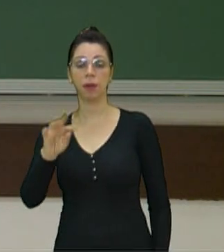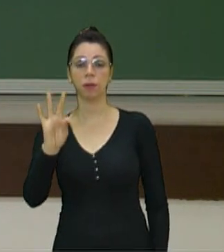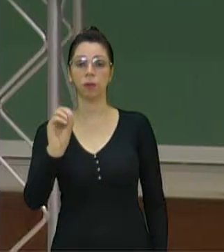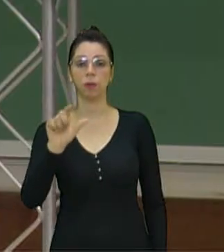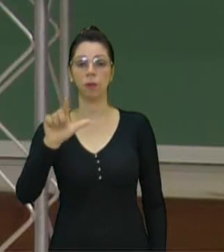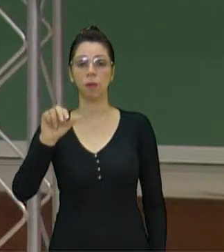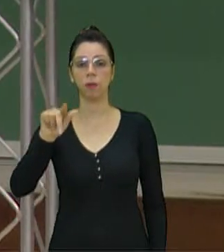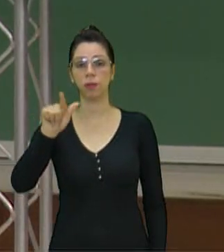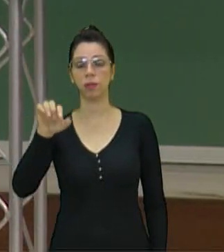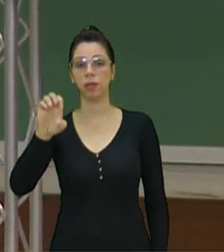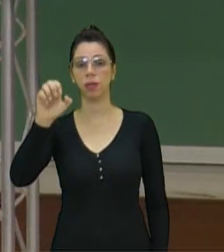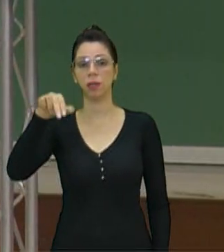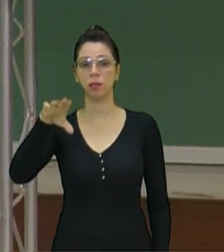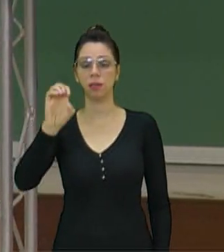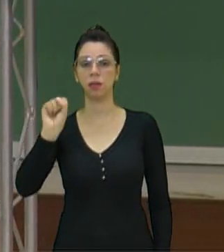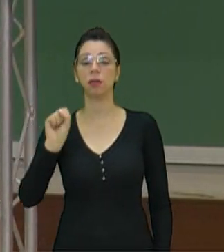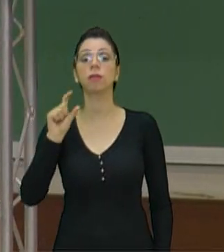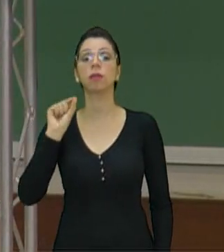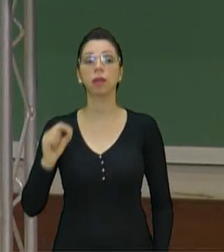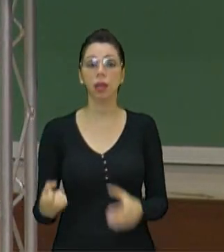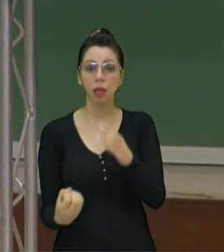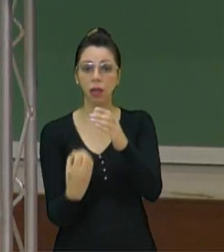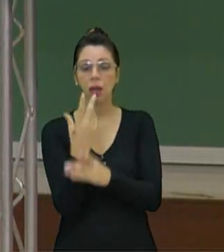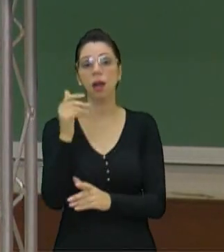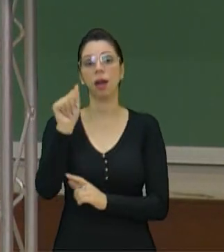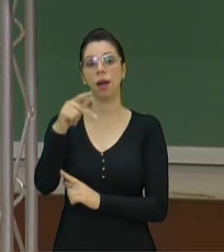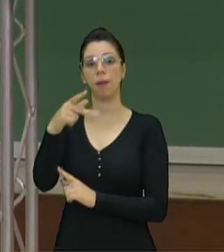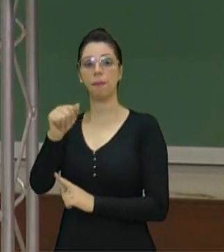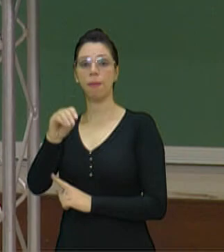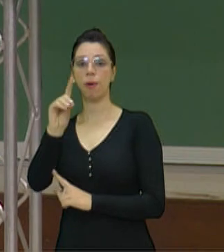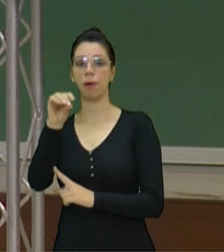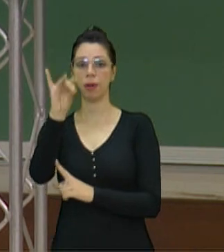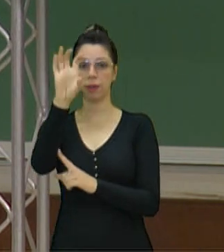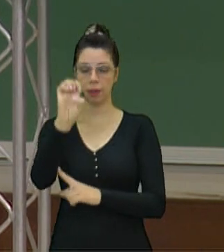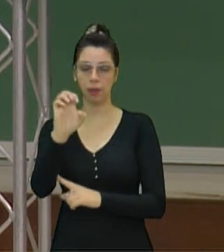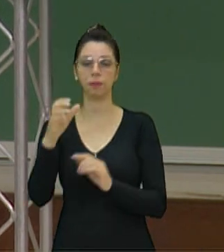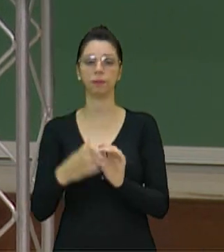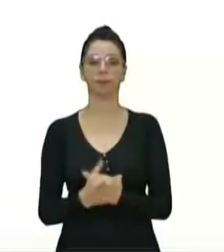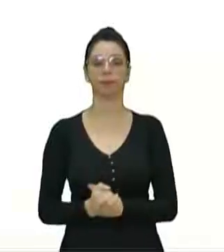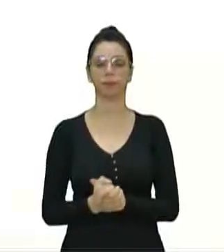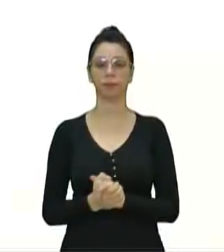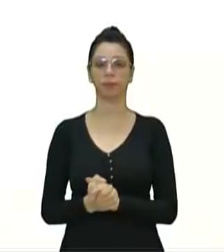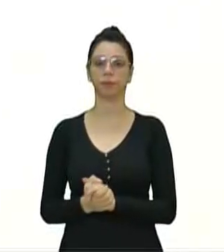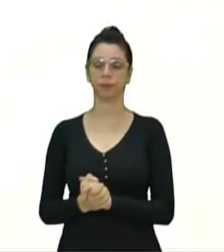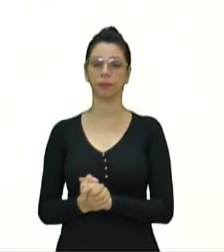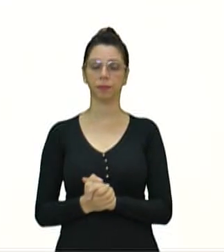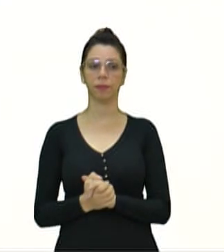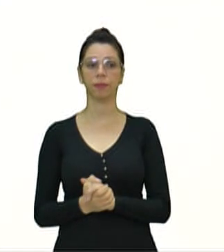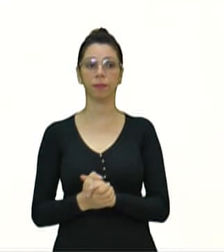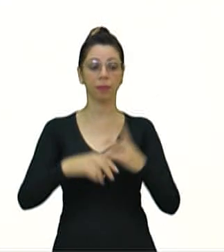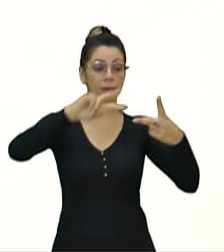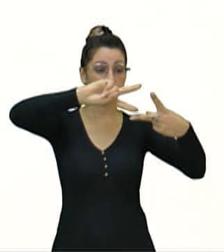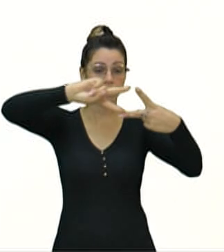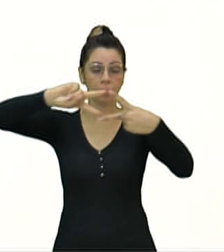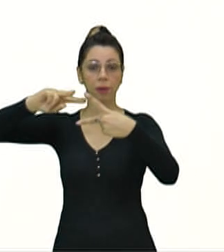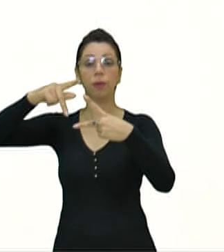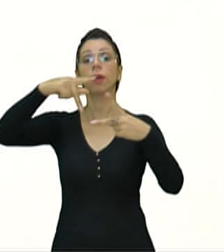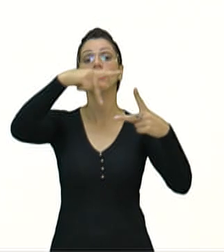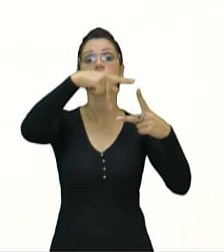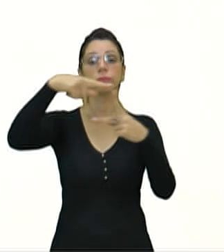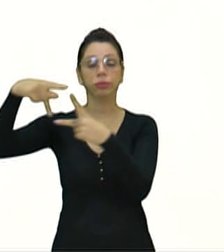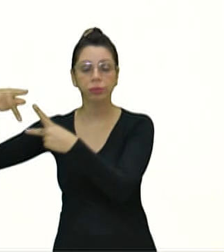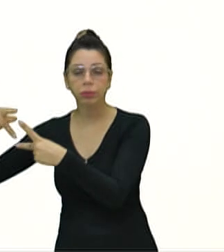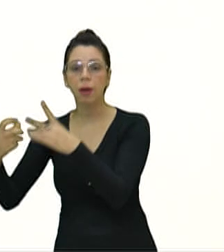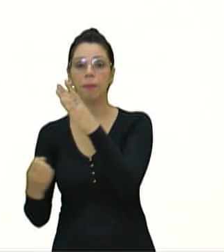fecundação e forma um indivíduo haploide, não diploide. Analise a tirinha a seguir, onde é mostrado o desenho de uma ameba, que